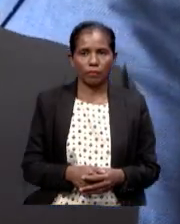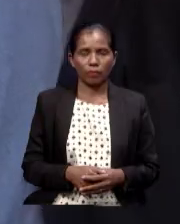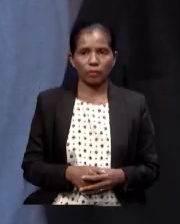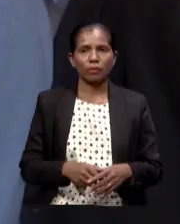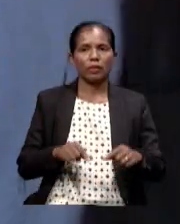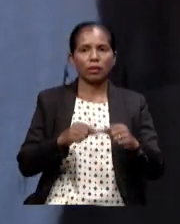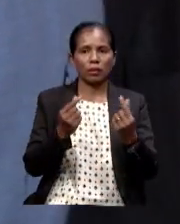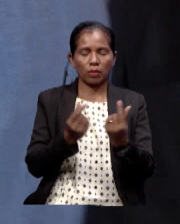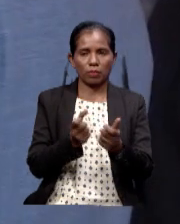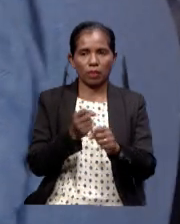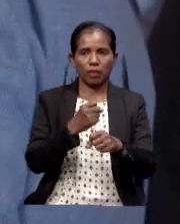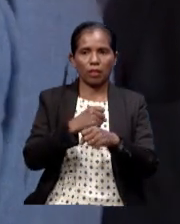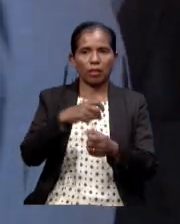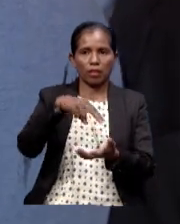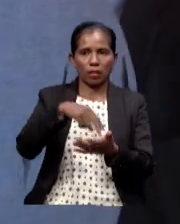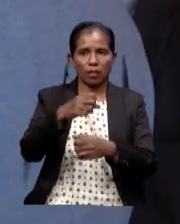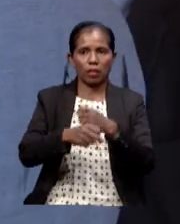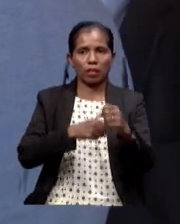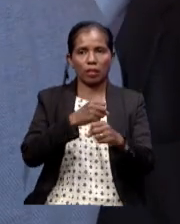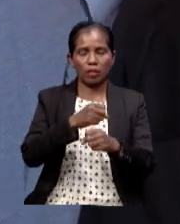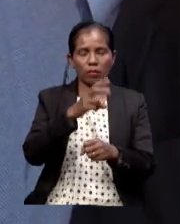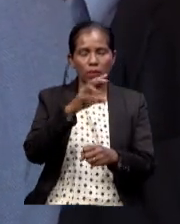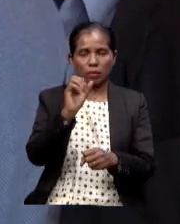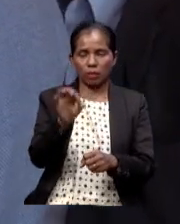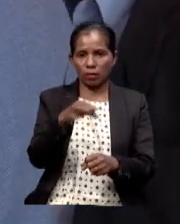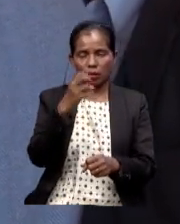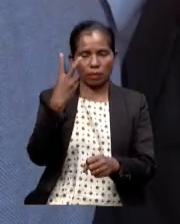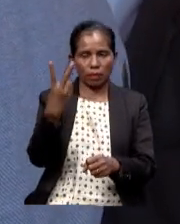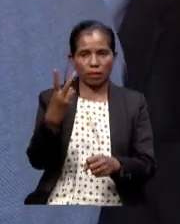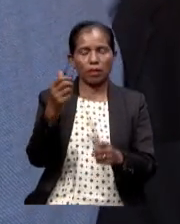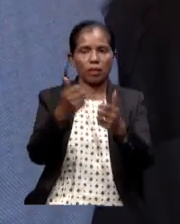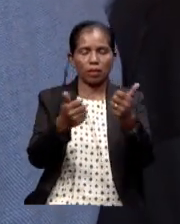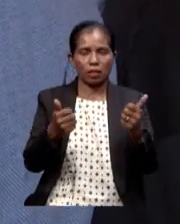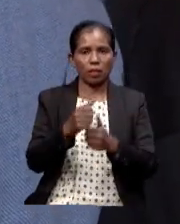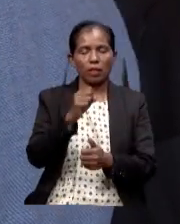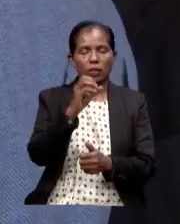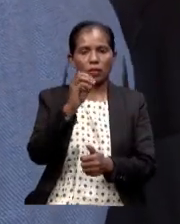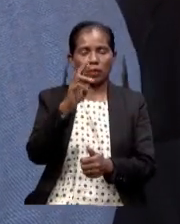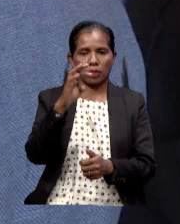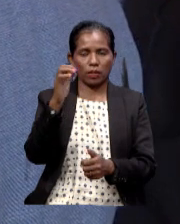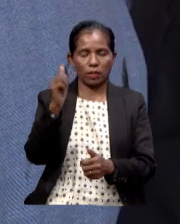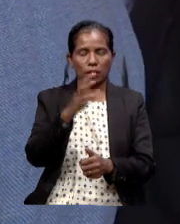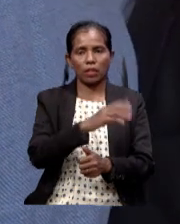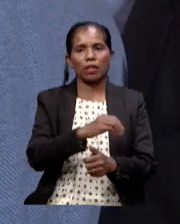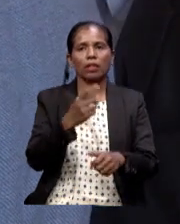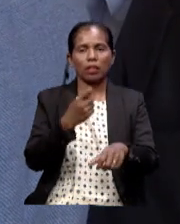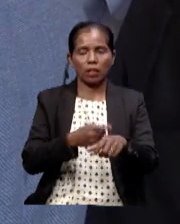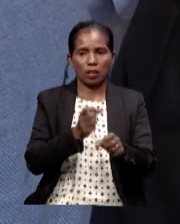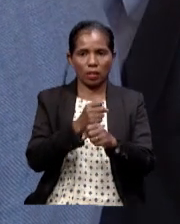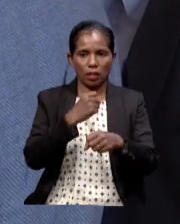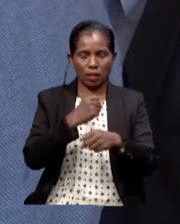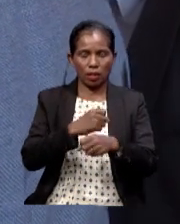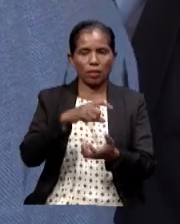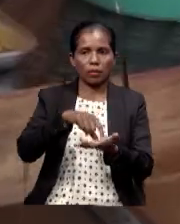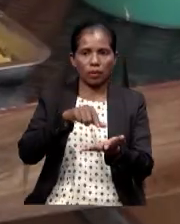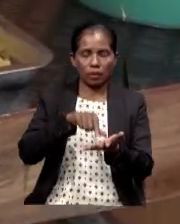Grupo Remazelezo, hari ia tinering rua, sanul oresing rua, ia aldeia Asurai, suku Debos, no durante ne produs ona dosi no